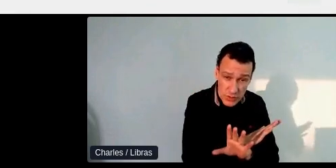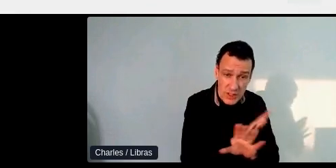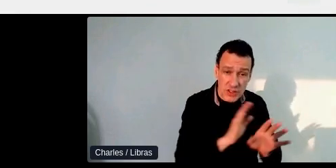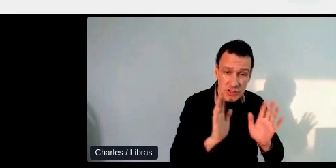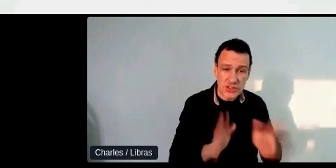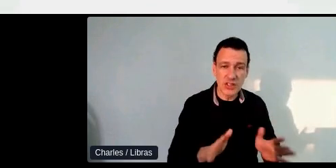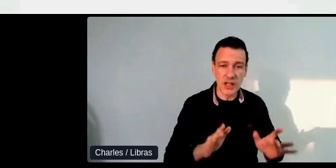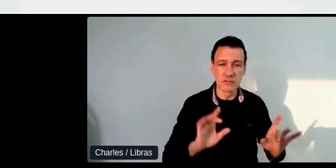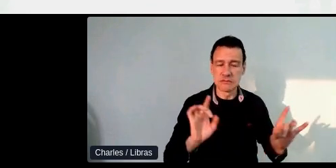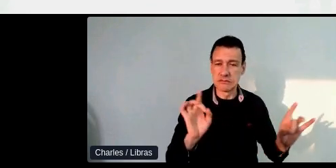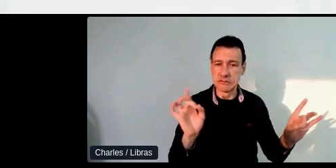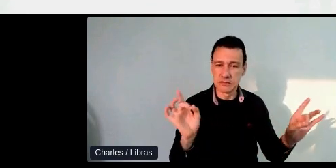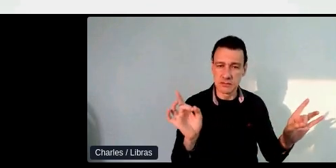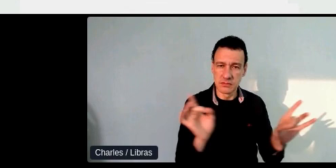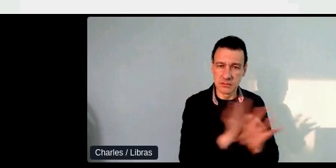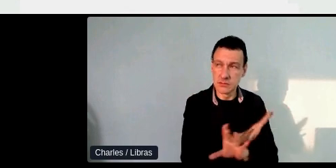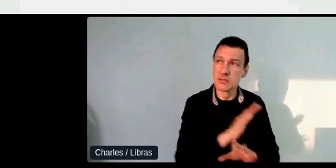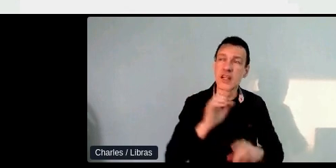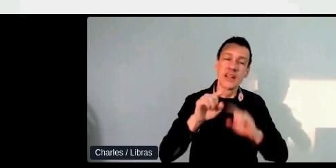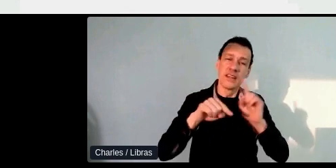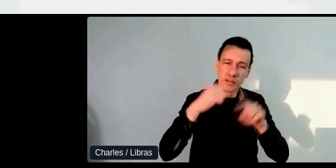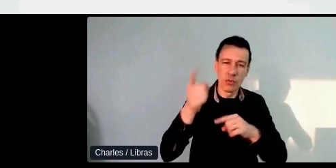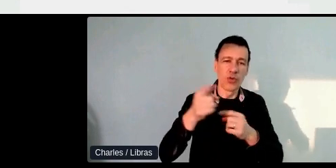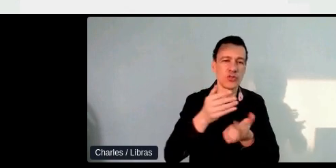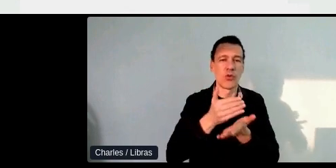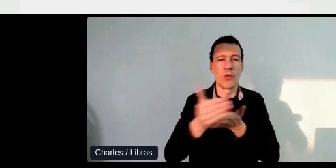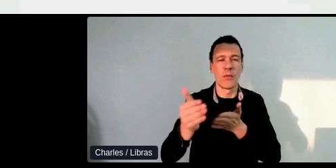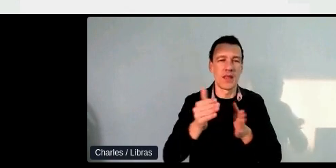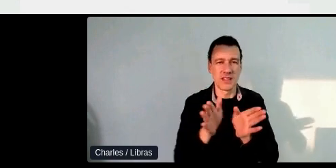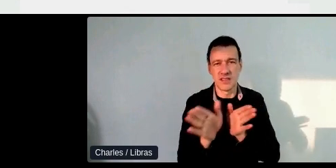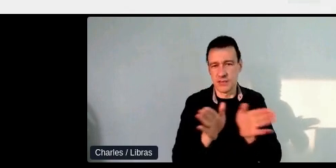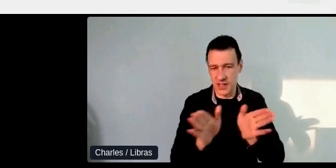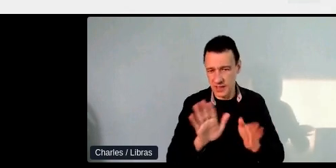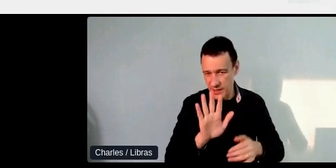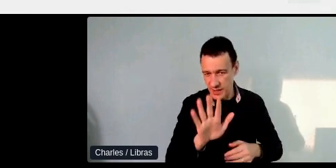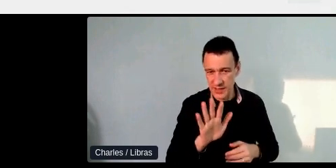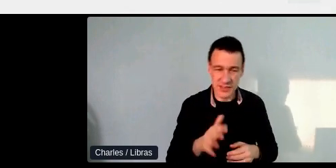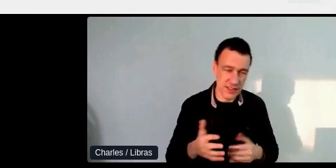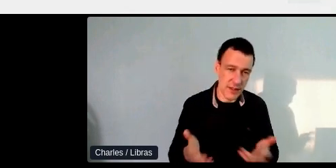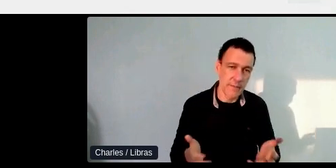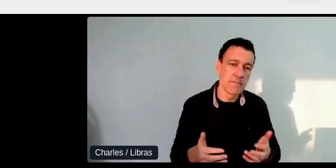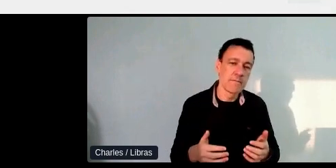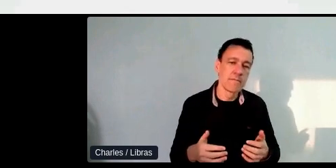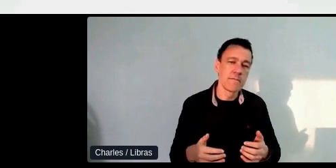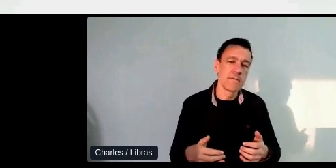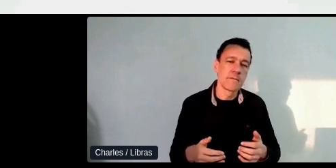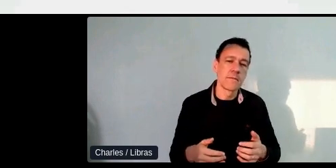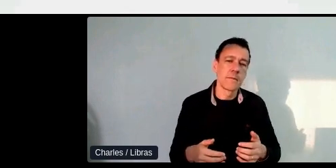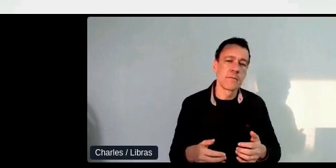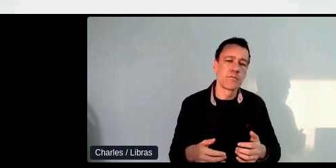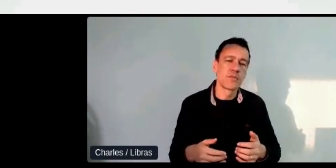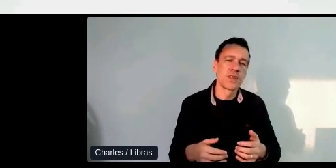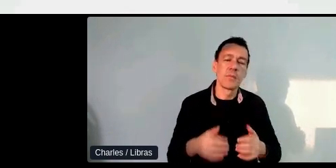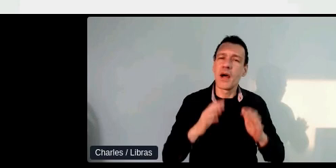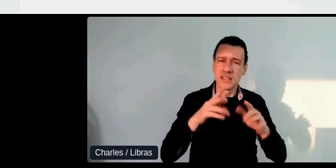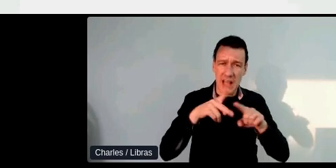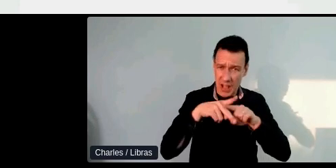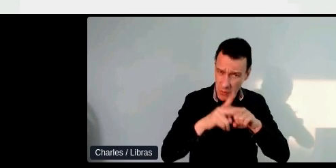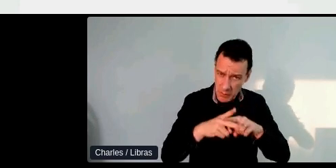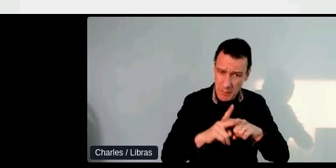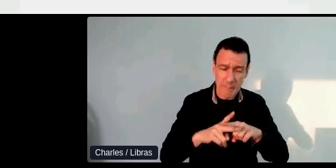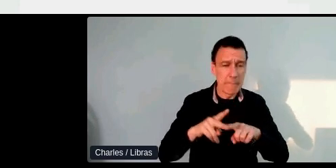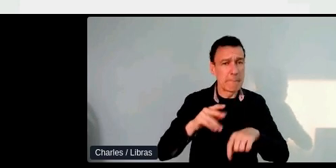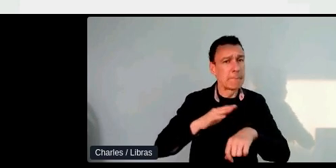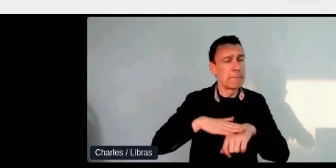arrumar um conteúdo de acessibilidade que já estava pronto do que quando você começa